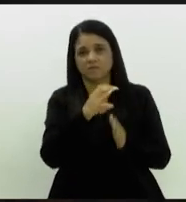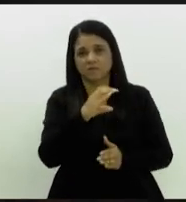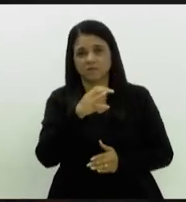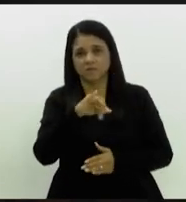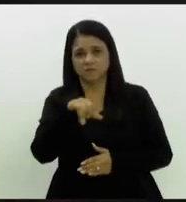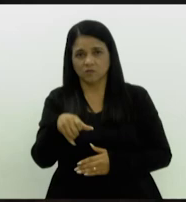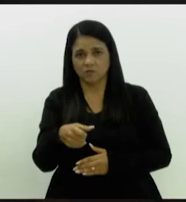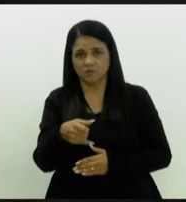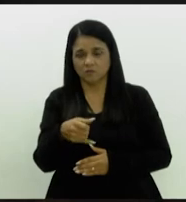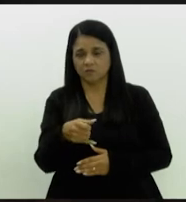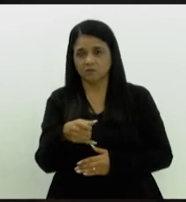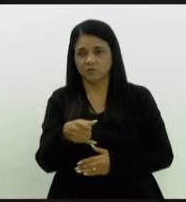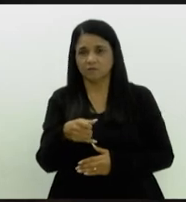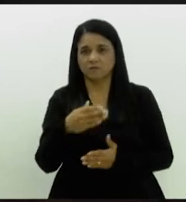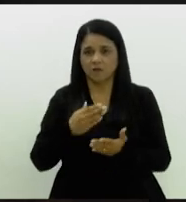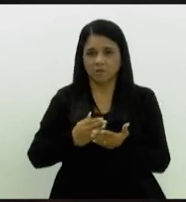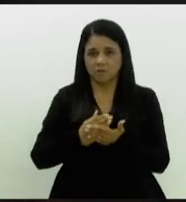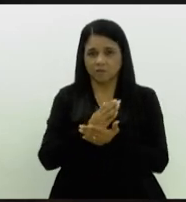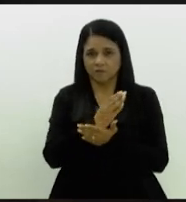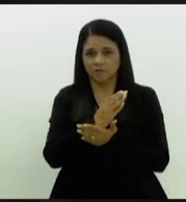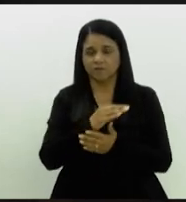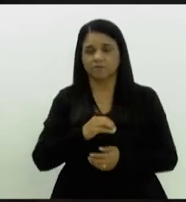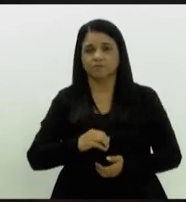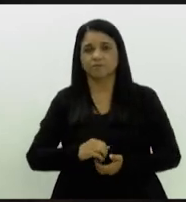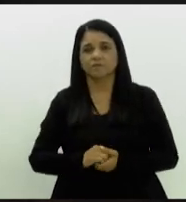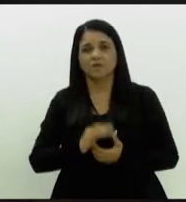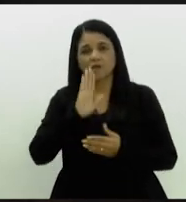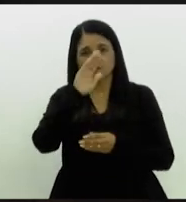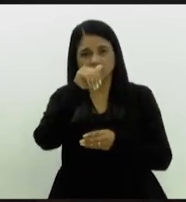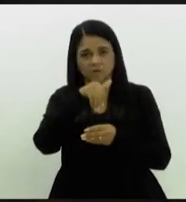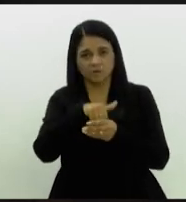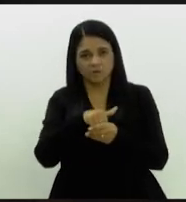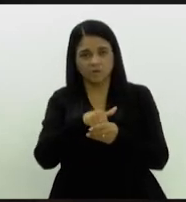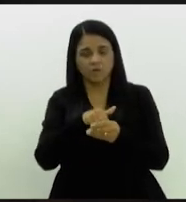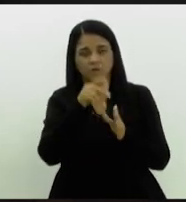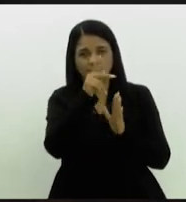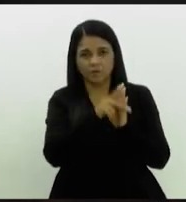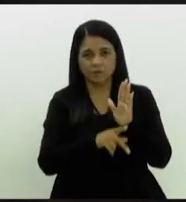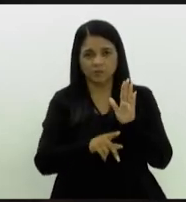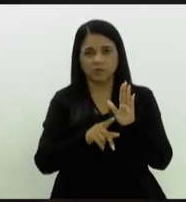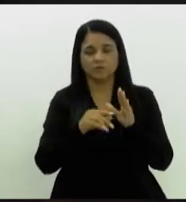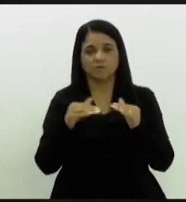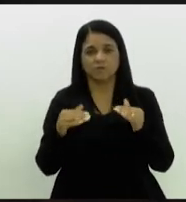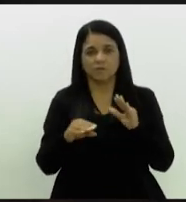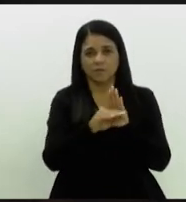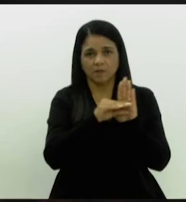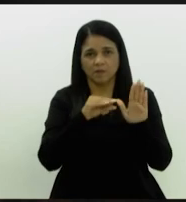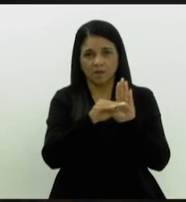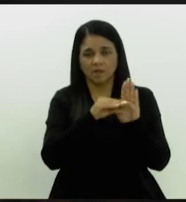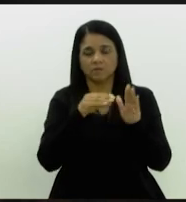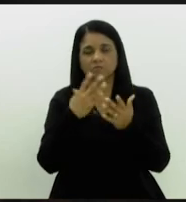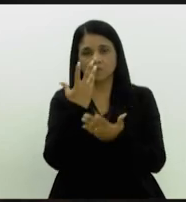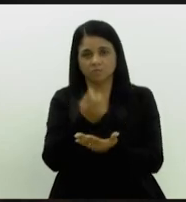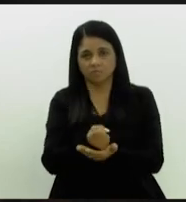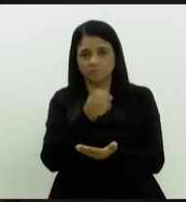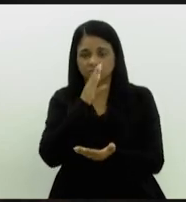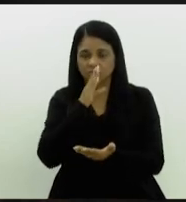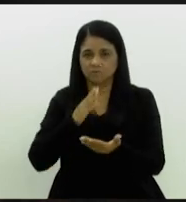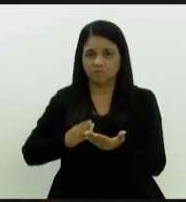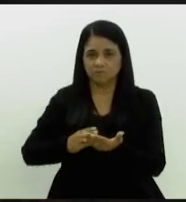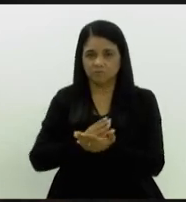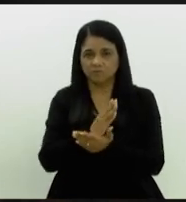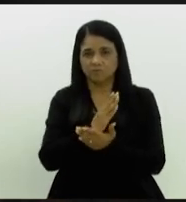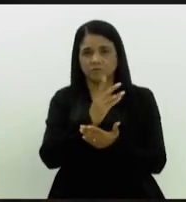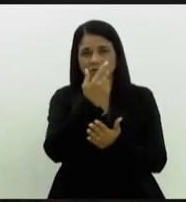permaneçam. Aprovado. Em votação, o projeto assim emendado. Senhores que aprovam, permaneçam como estão, aprovado.